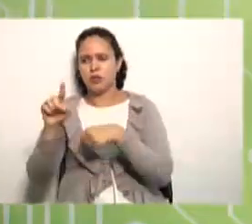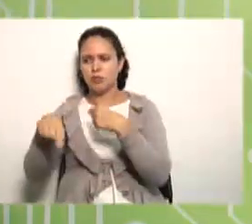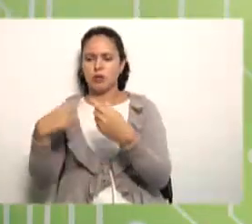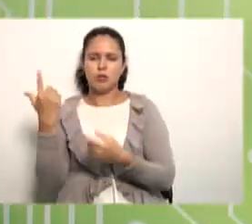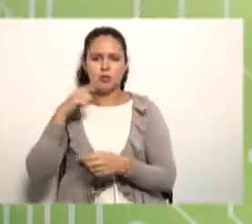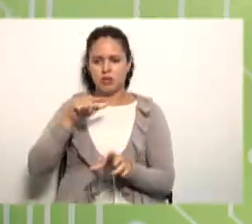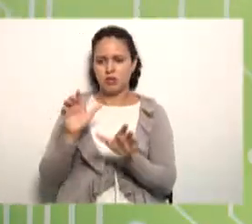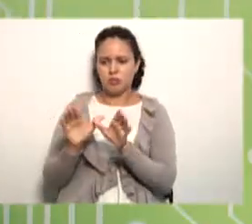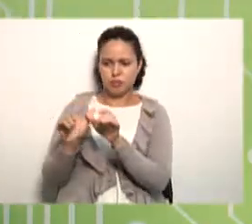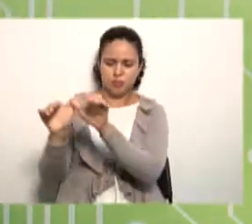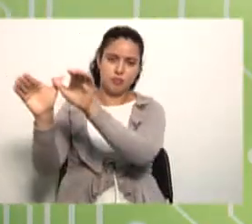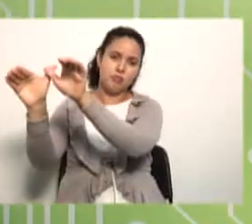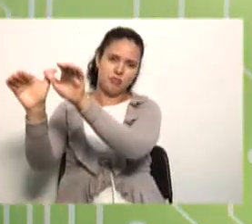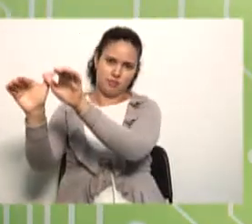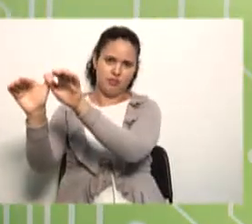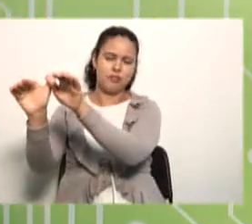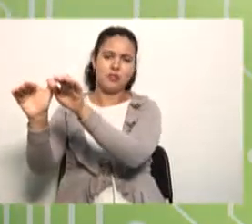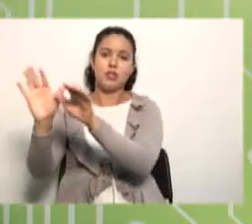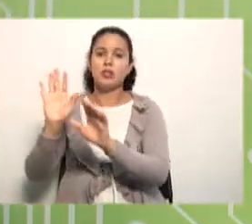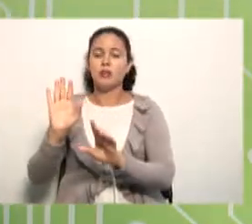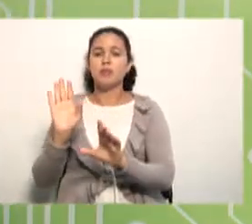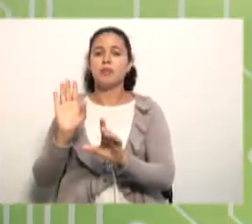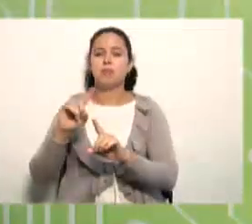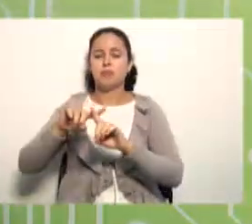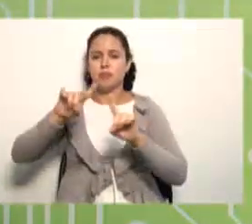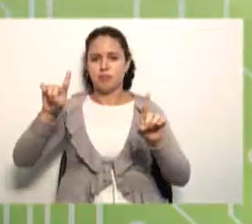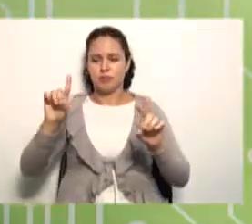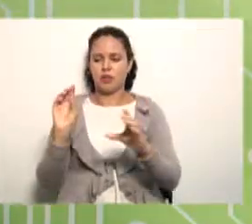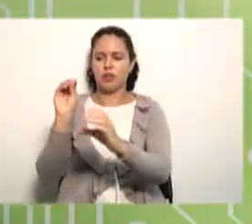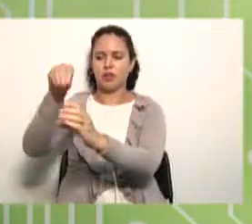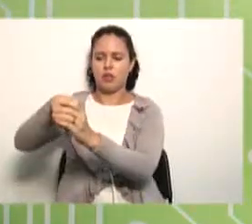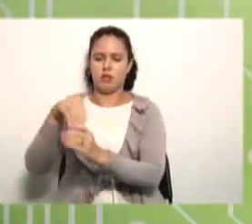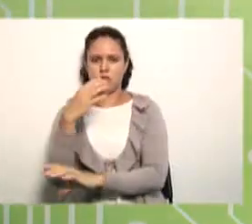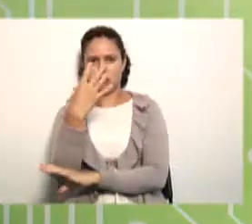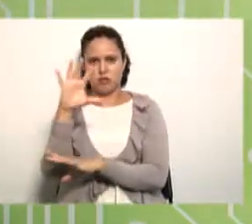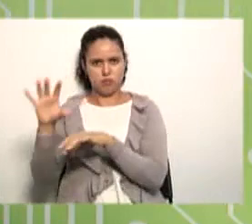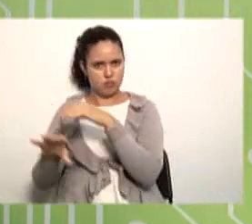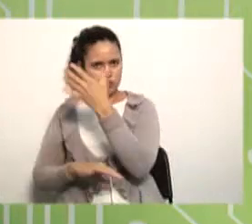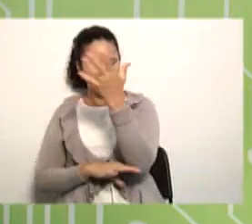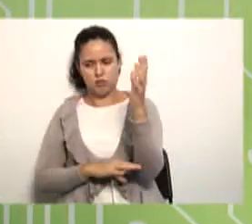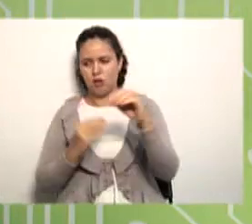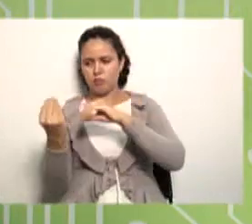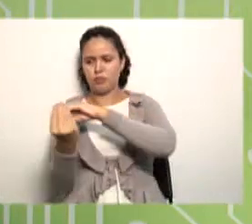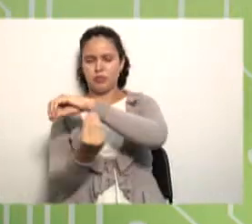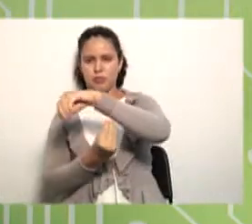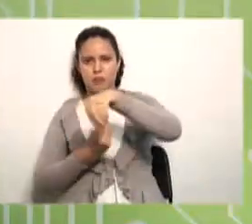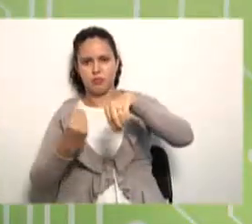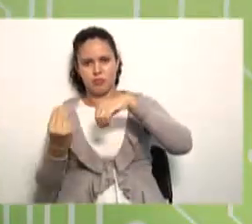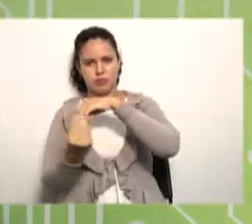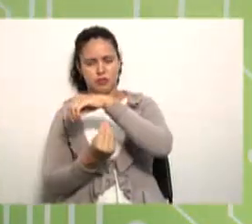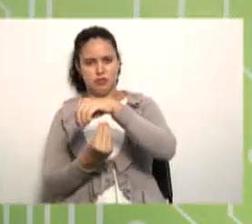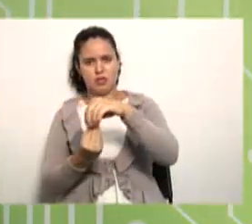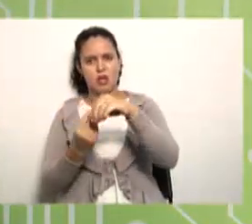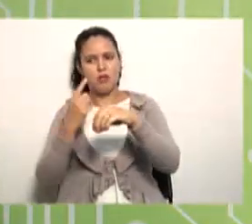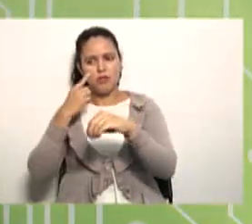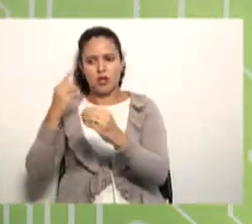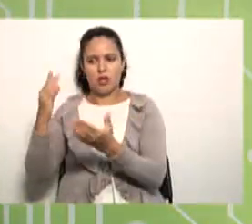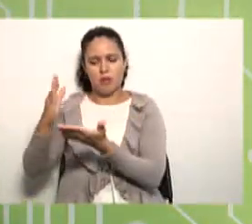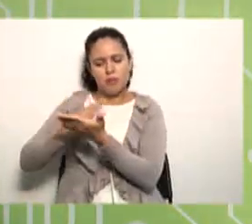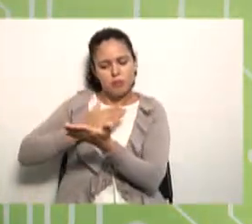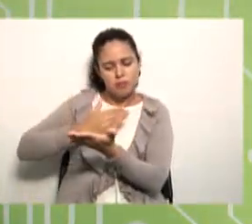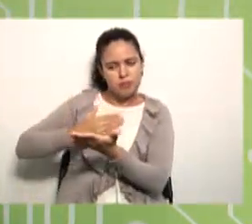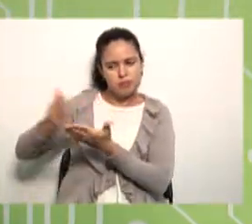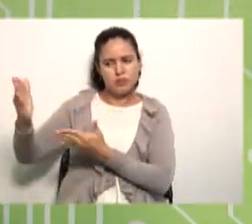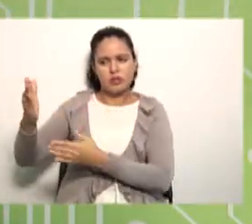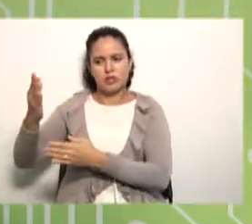você olha na natureza, isso está tudo muito misturado. Você não consegue ver física, química e biologia separado. Está tudo bem juntinho, né? É porque é assim que a gente